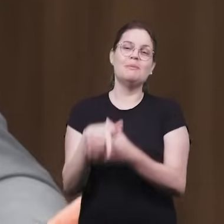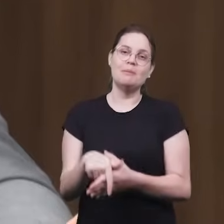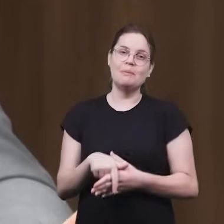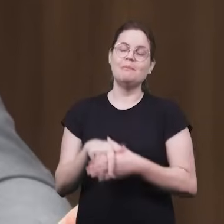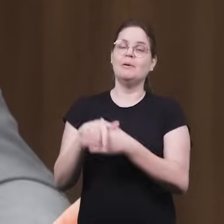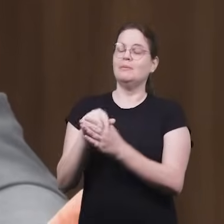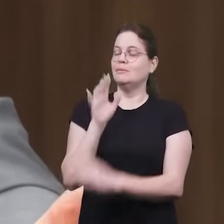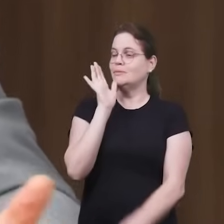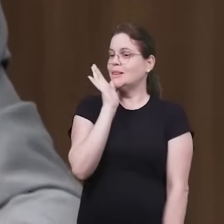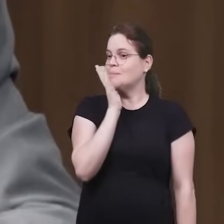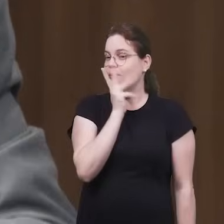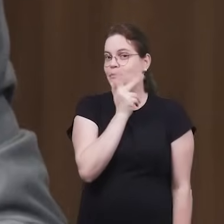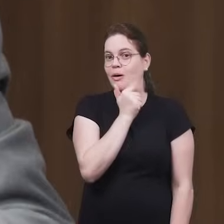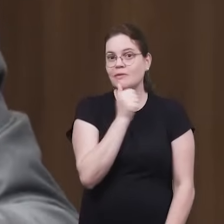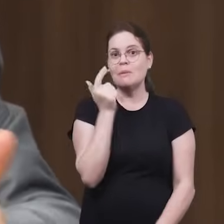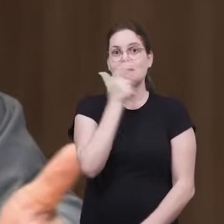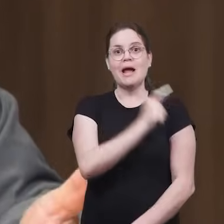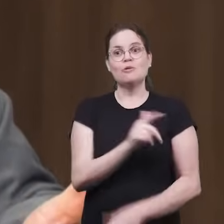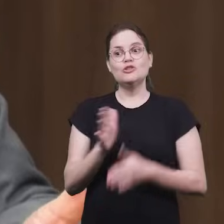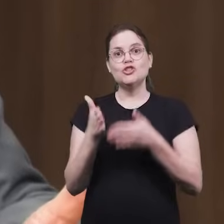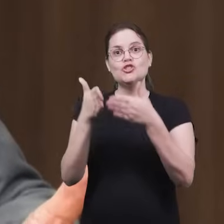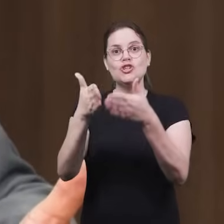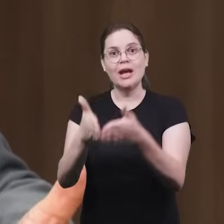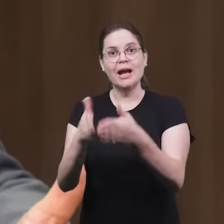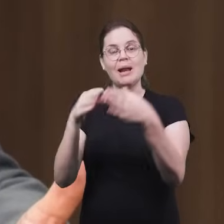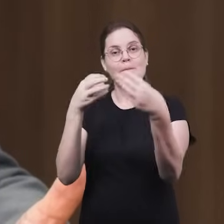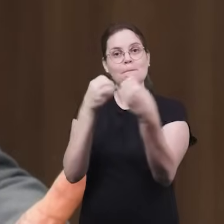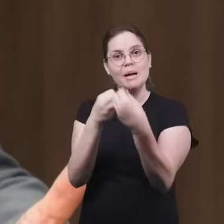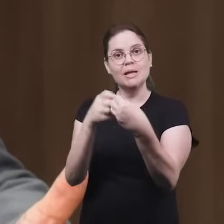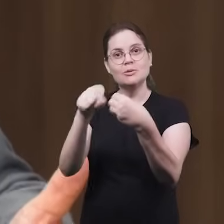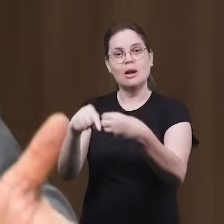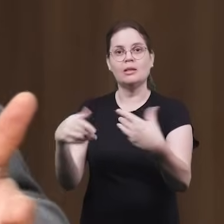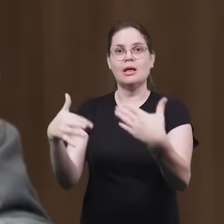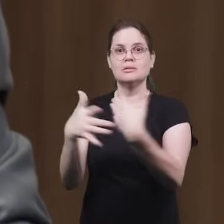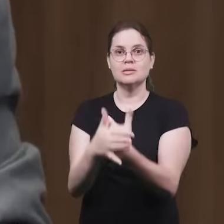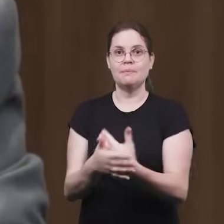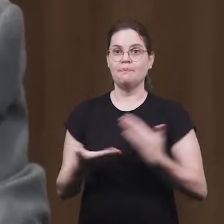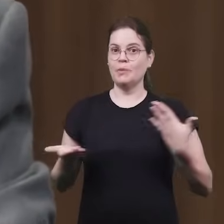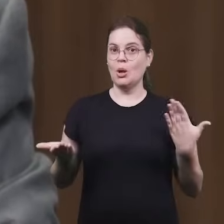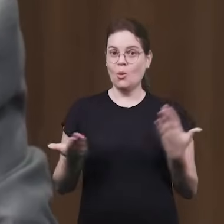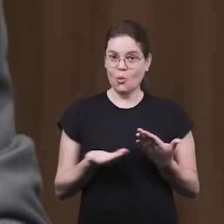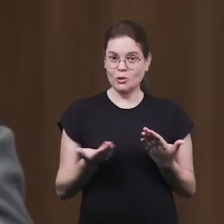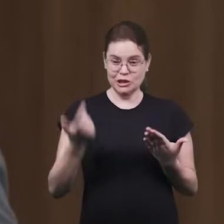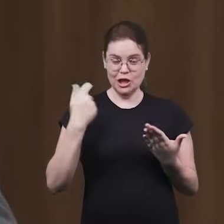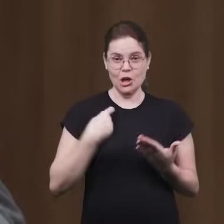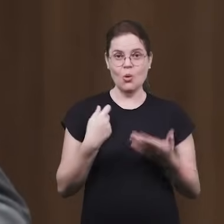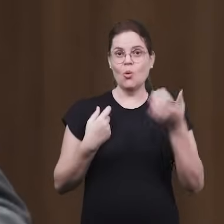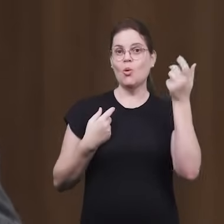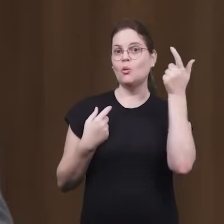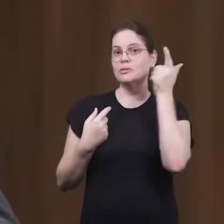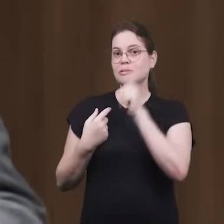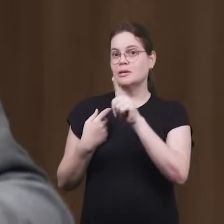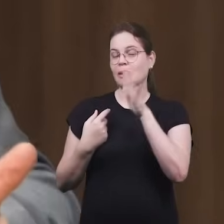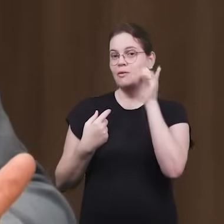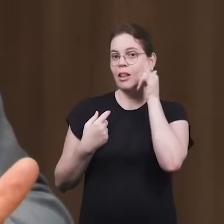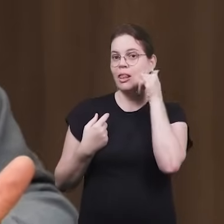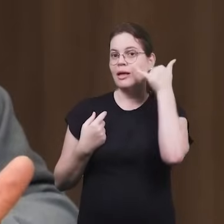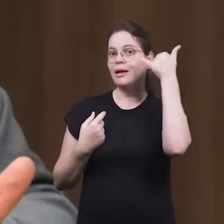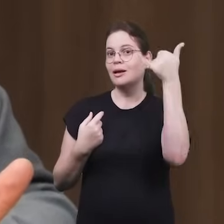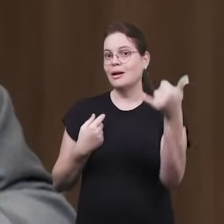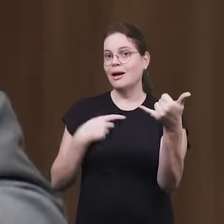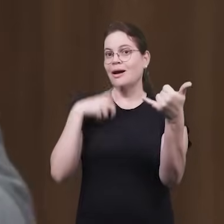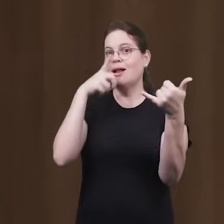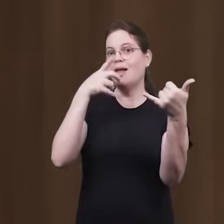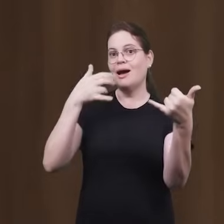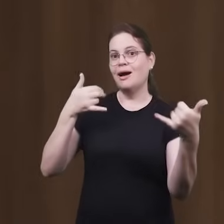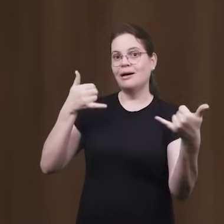evangelho chegasse às cidades próximas. E eu hoje consigo falar com um conhecido meu que mora no Japão,